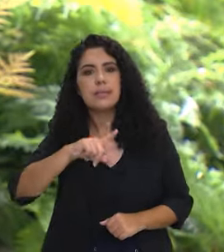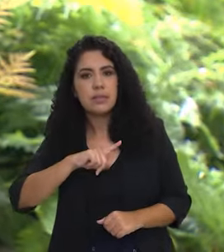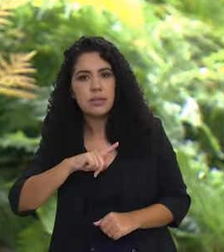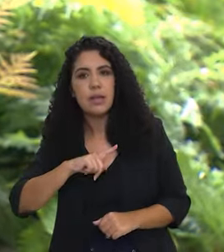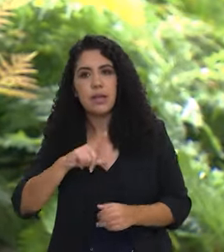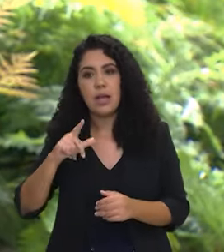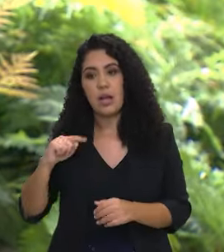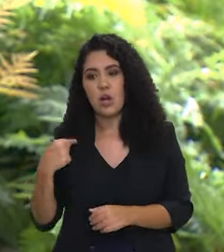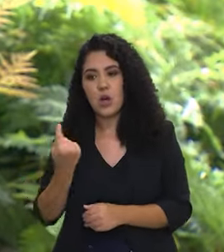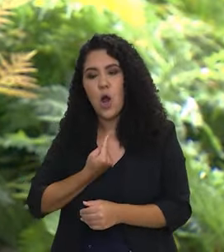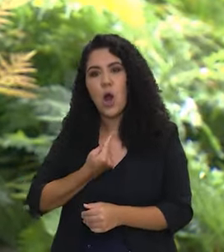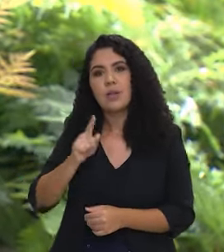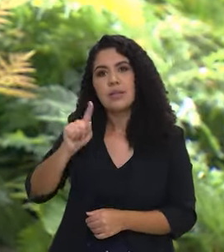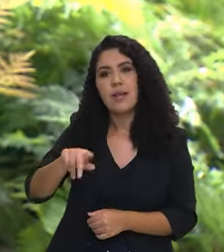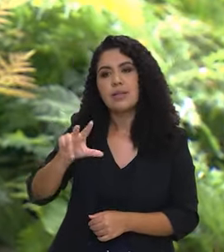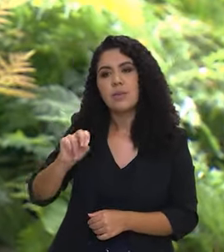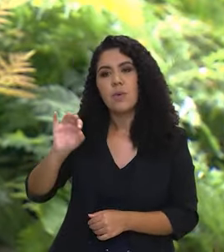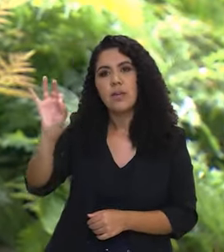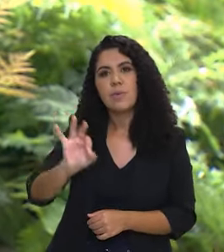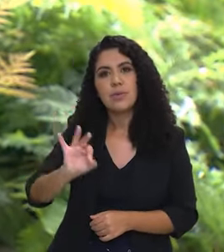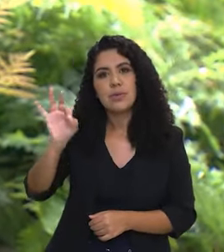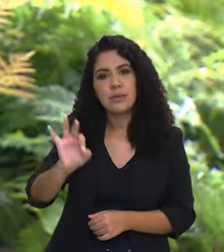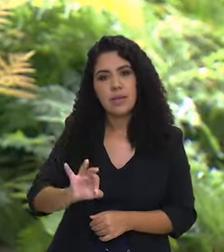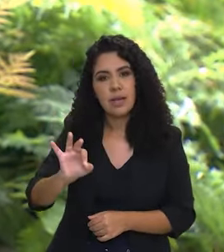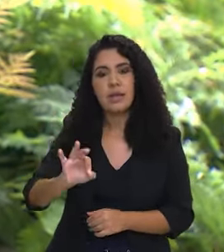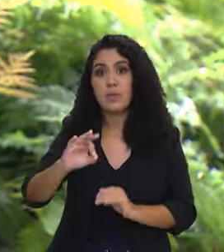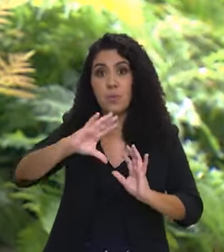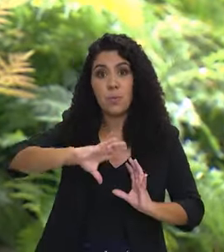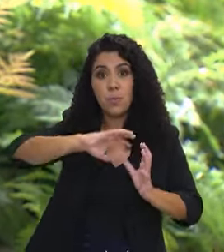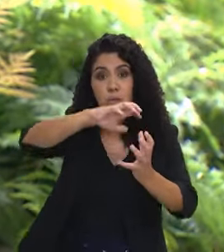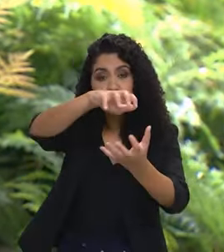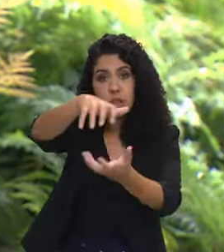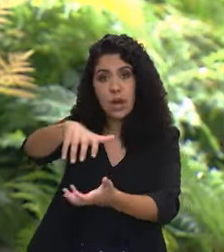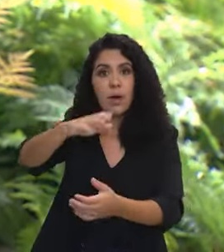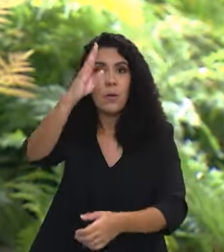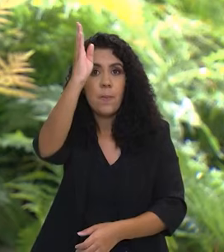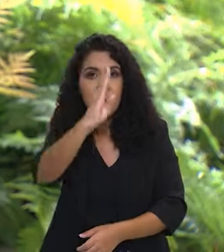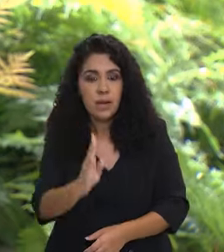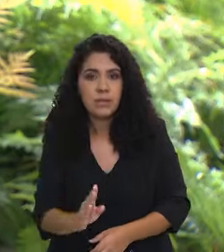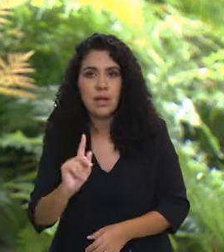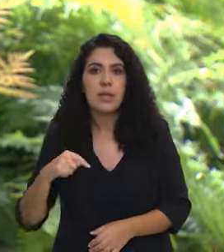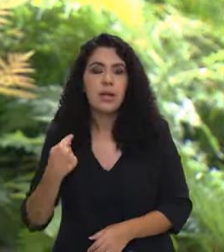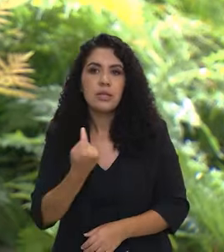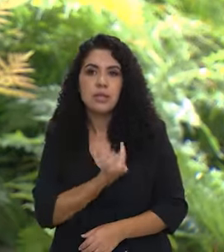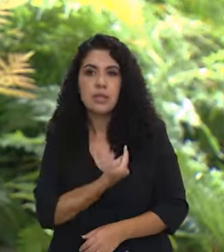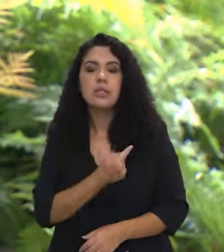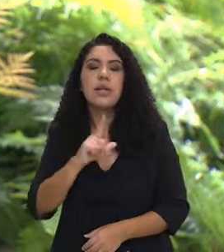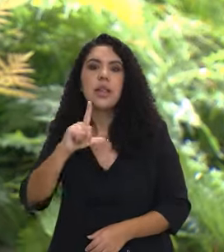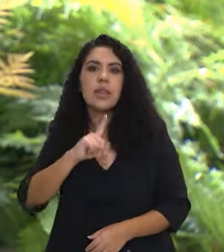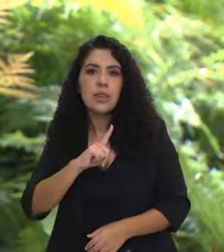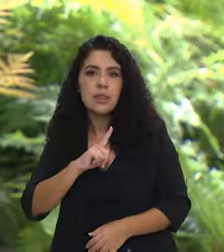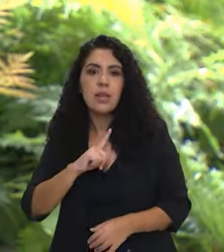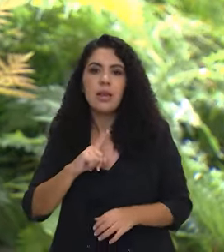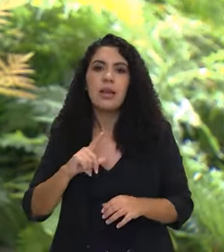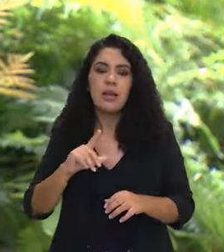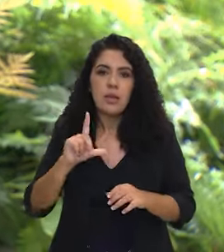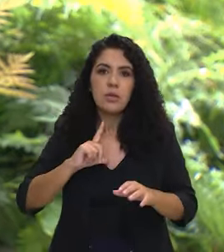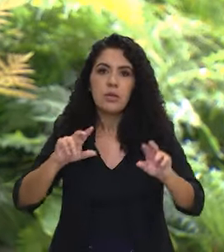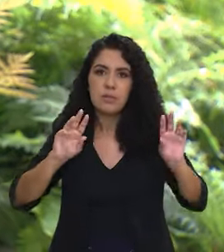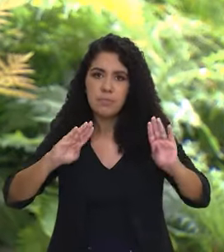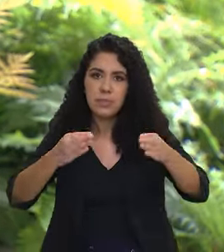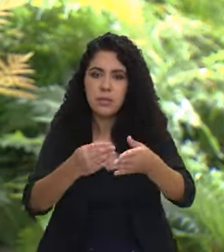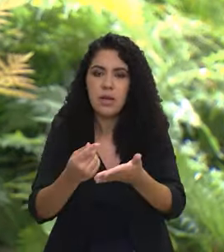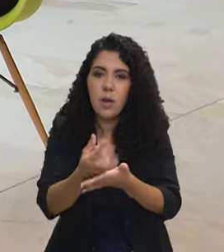e econômico, nós somos metade da população mundial e também no Brasil, e a gente não detém metade do poder